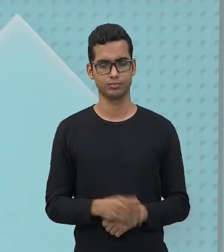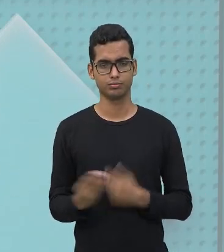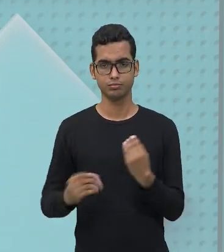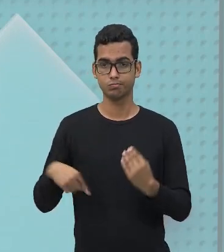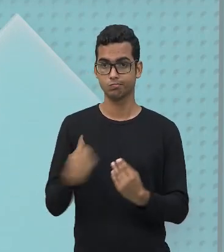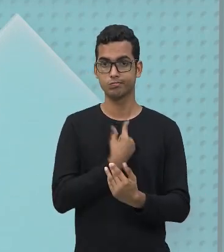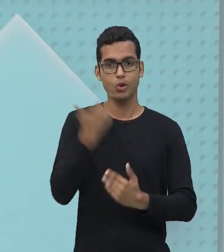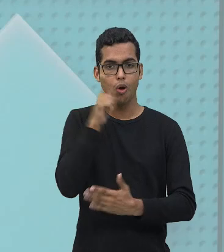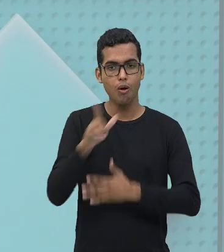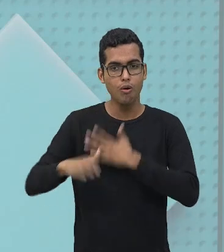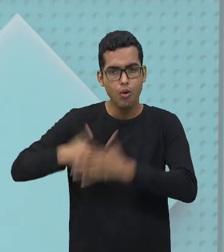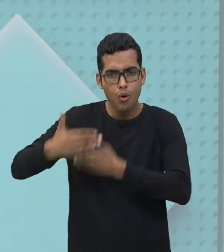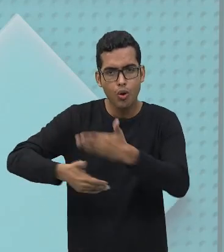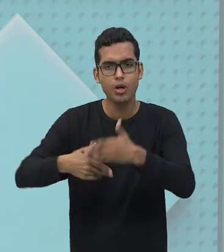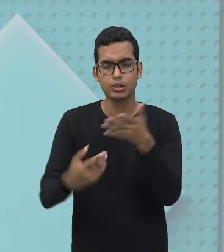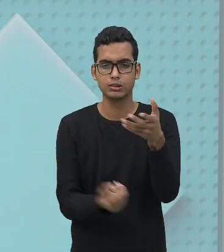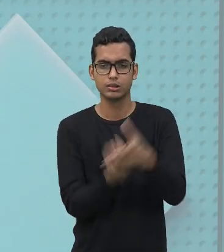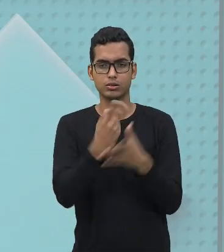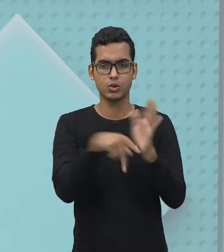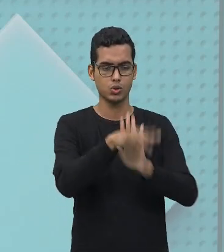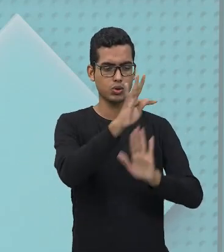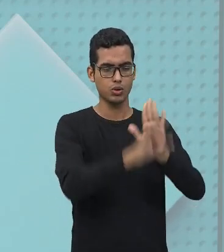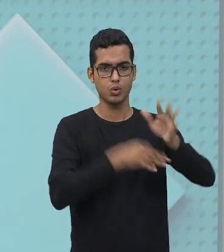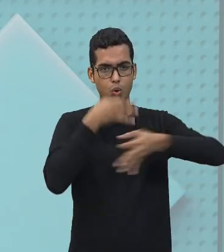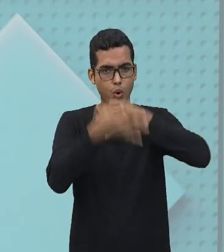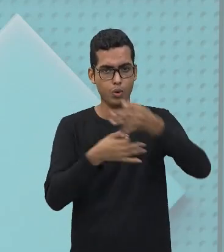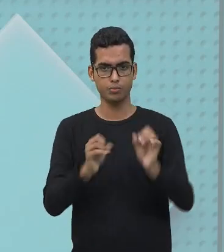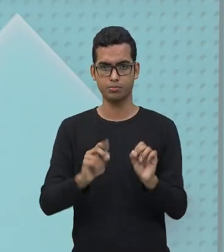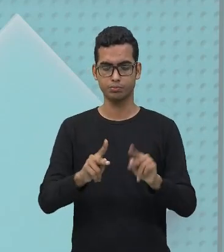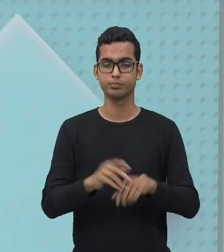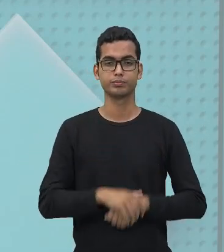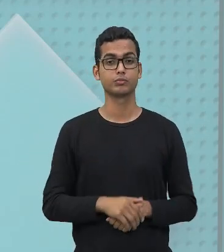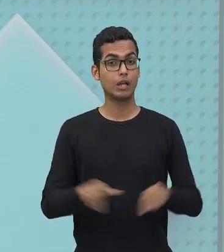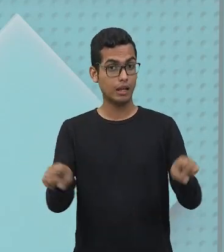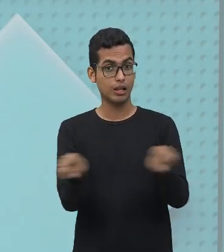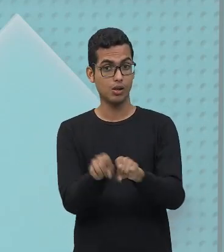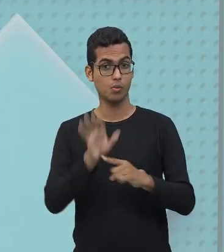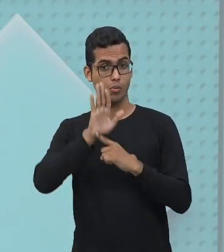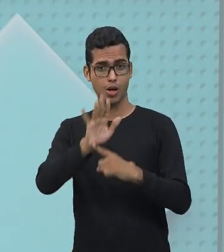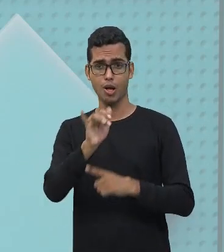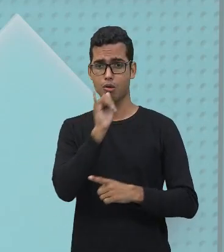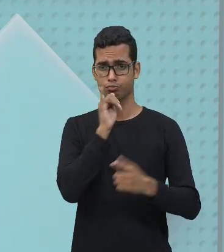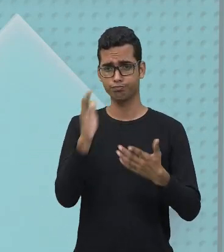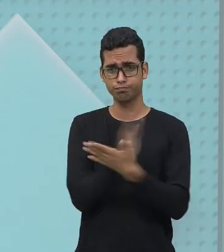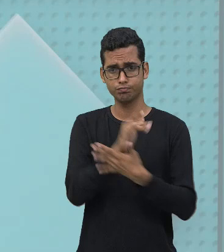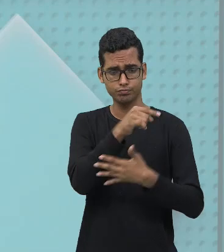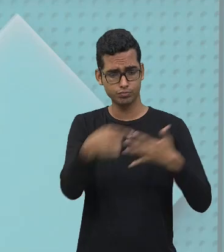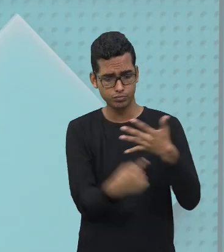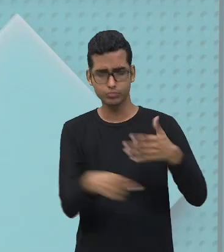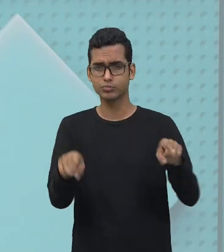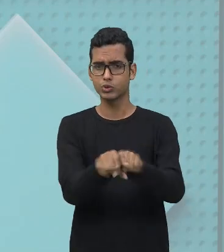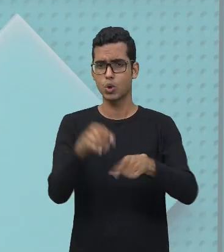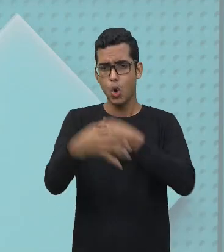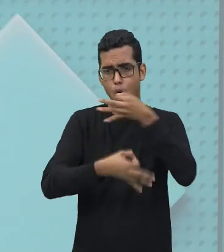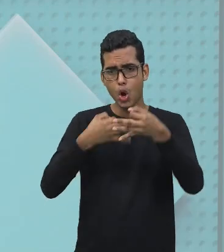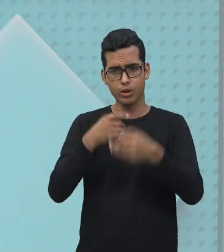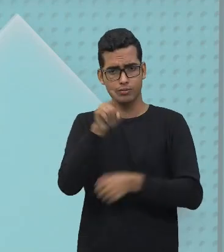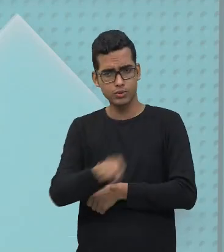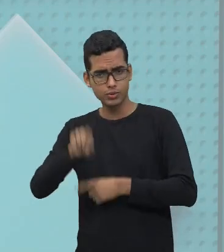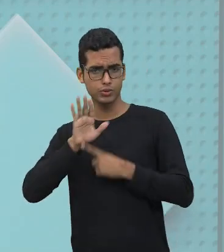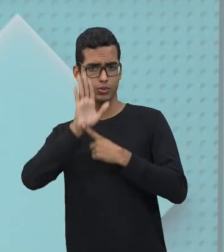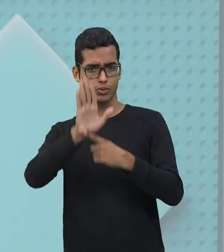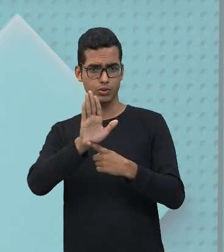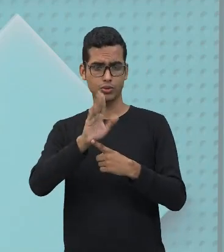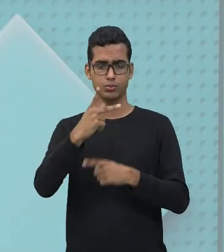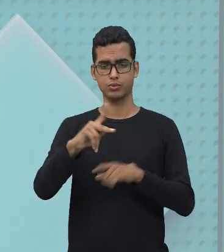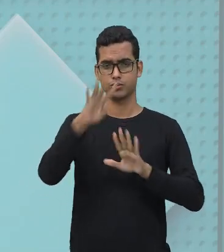nós desenvolvemos o texto argumentativo. Temos esses exemplos de argumentação que vocês vão trazendo para o